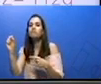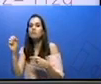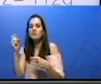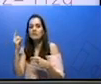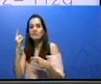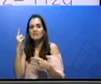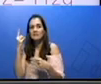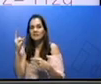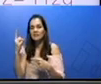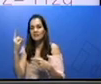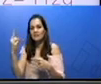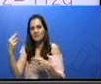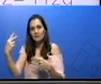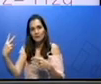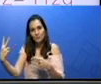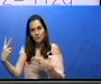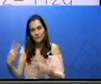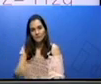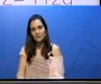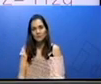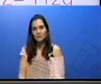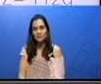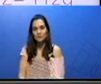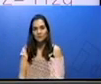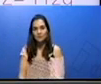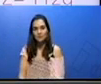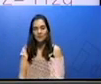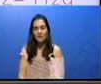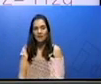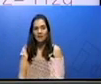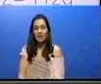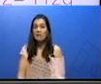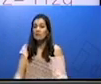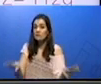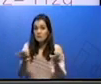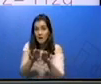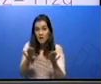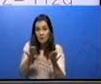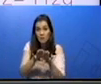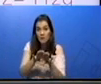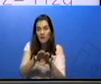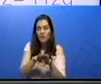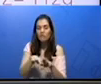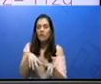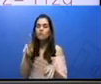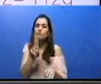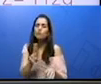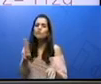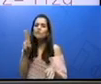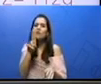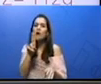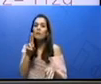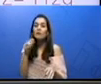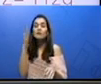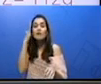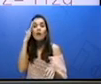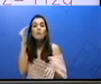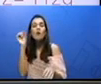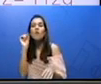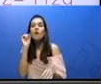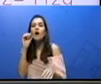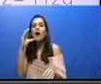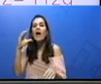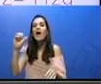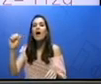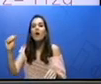do produto formado, que é 112 gramas. Também vamos usar essa informação para descobrir o valor do cálcio do